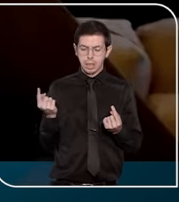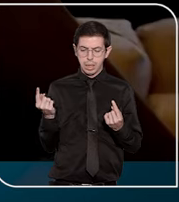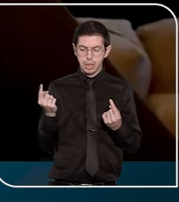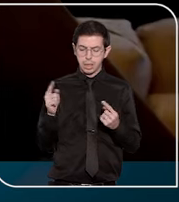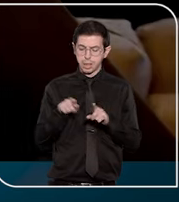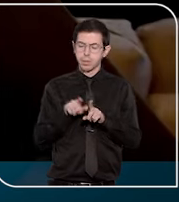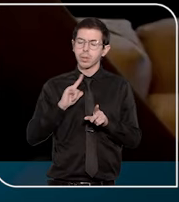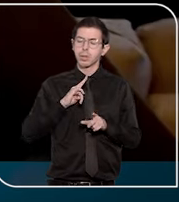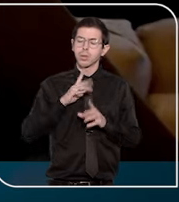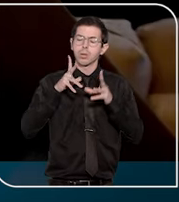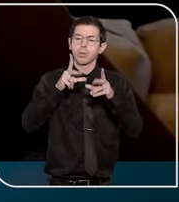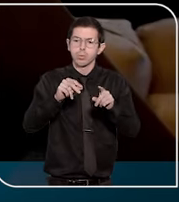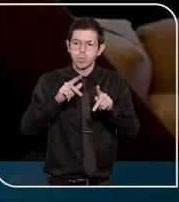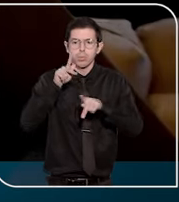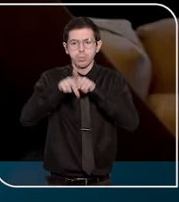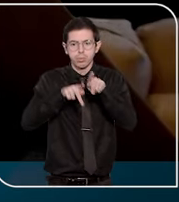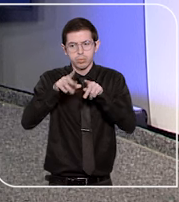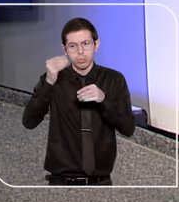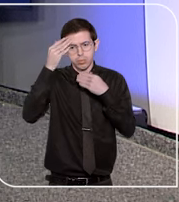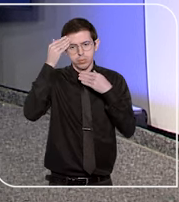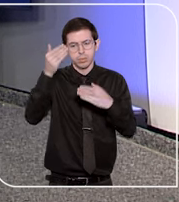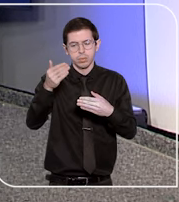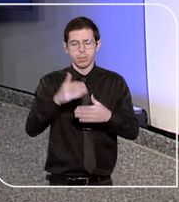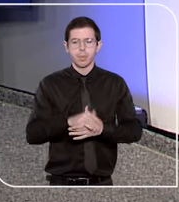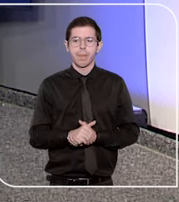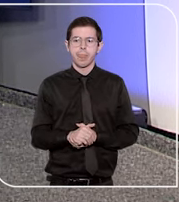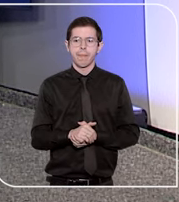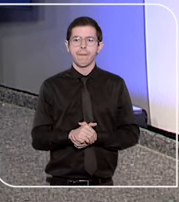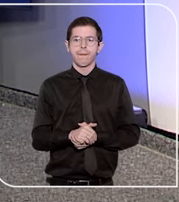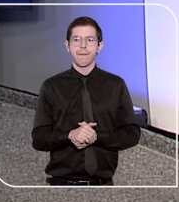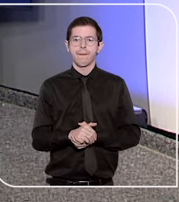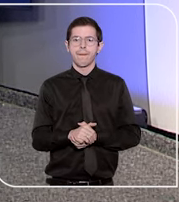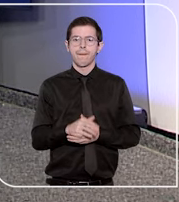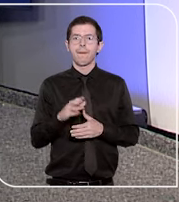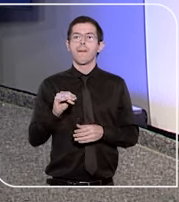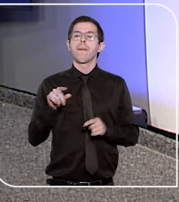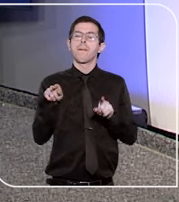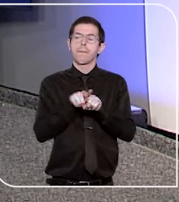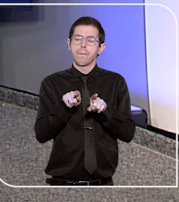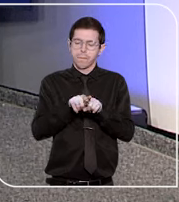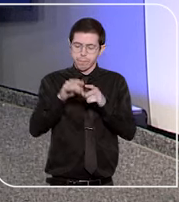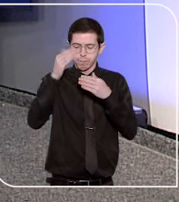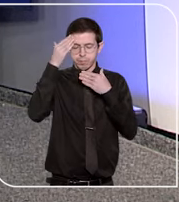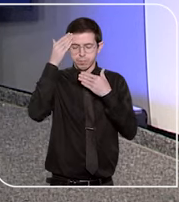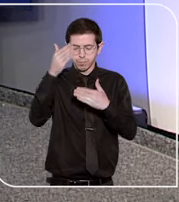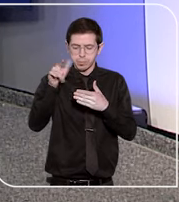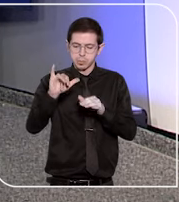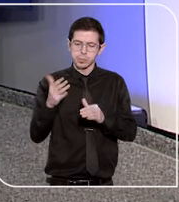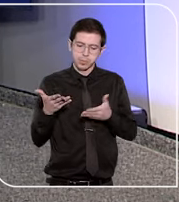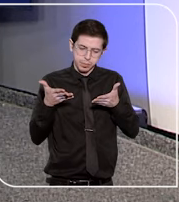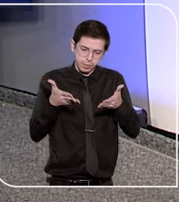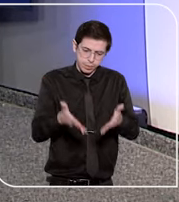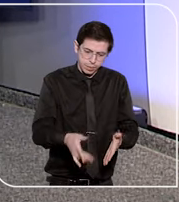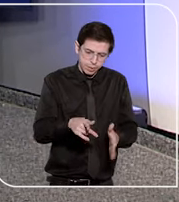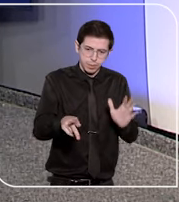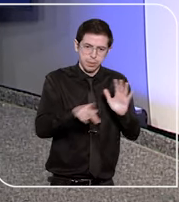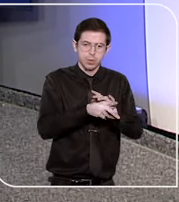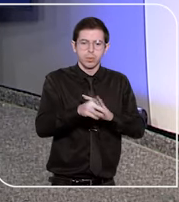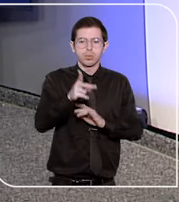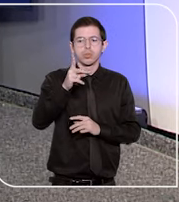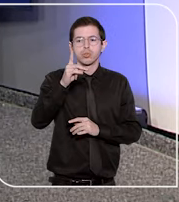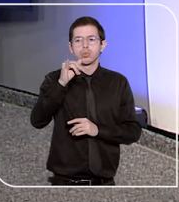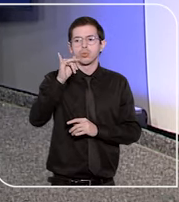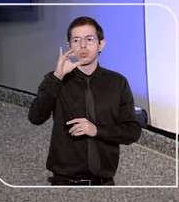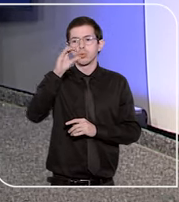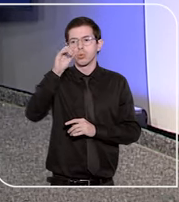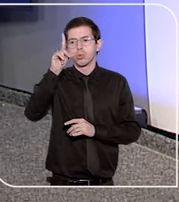ao nosso patrão, que é o povo brasileiro. Obrigado. Com certeza agradeço também a brilhante participação do Diogo